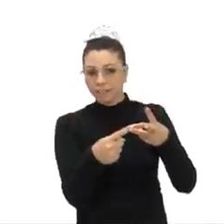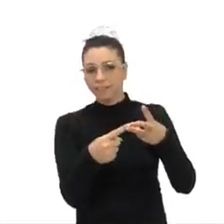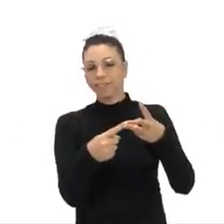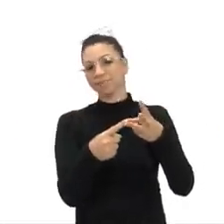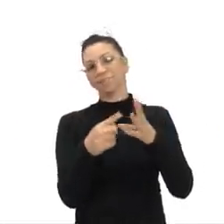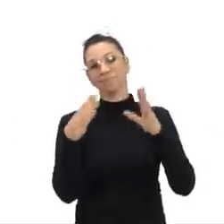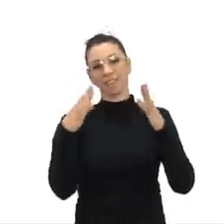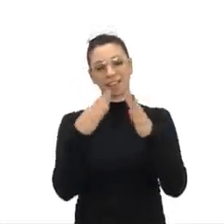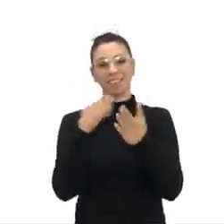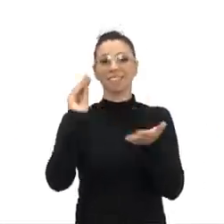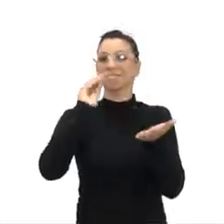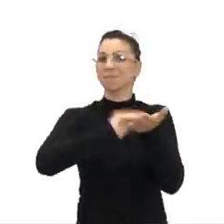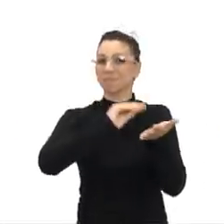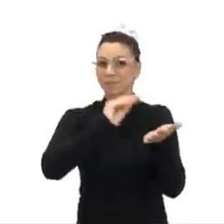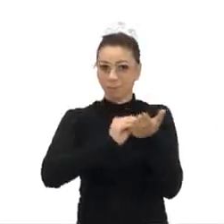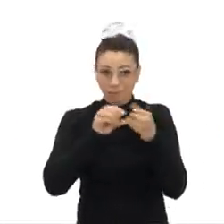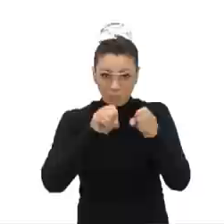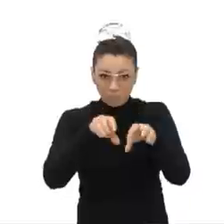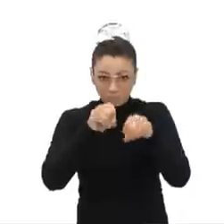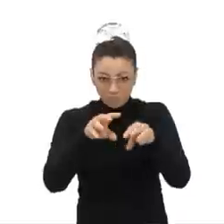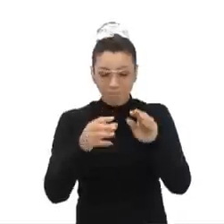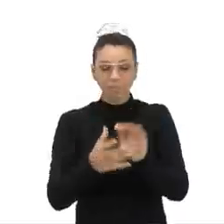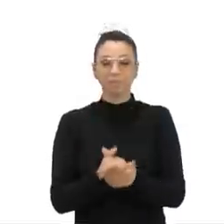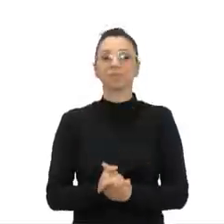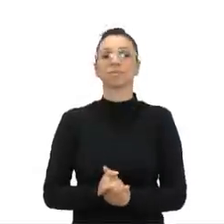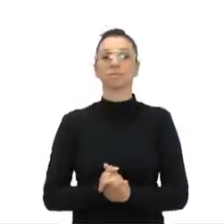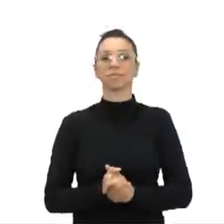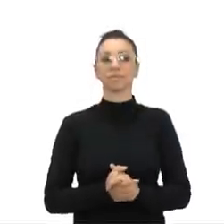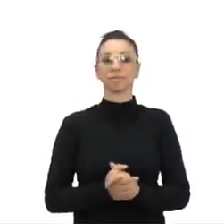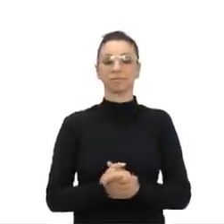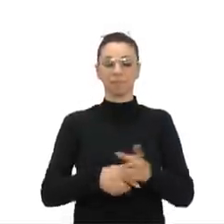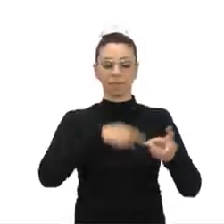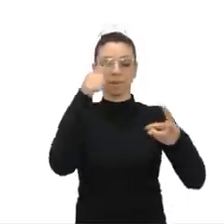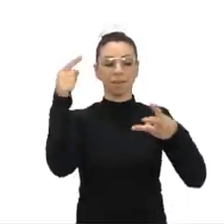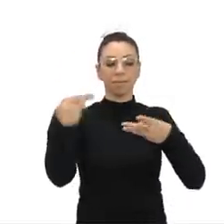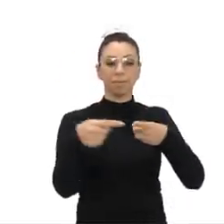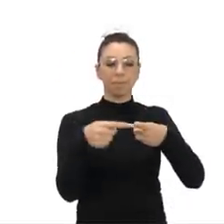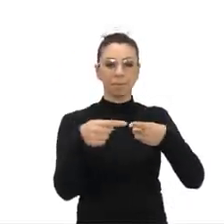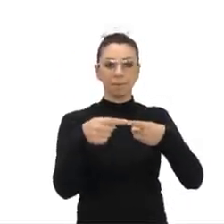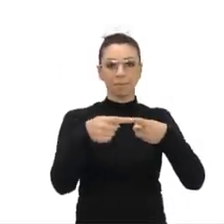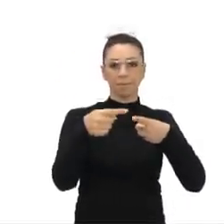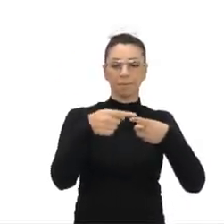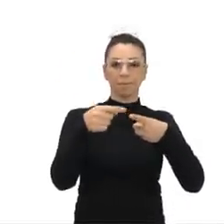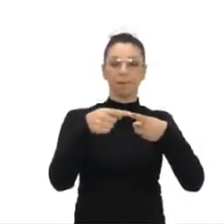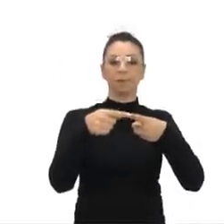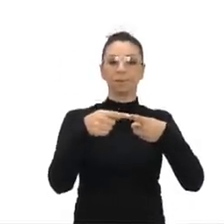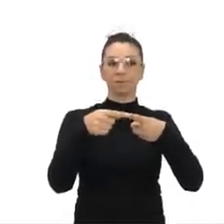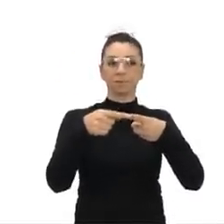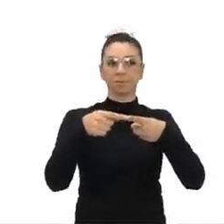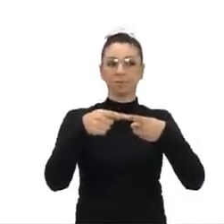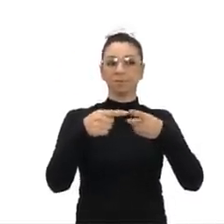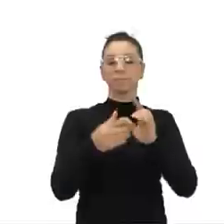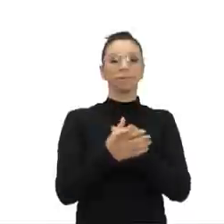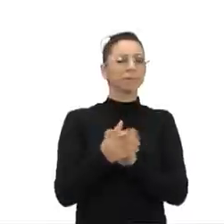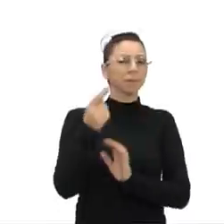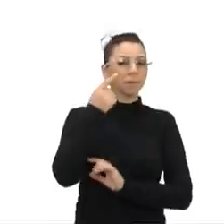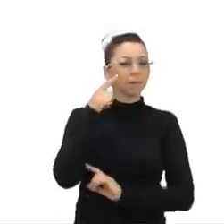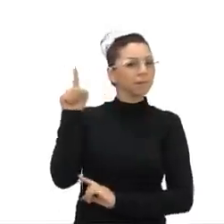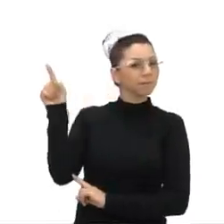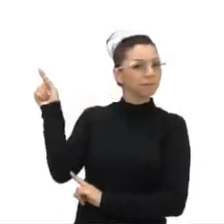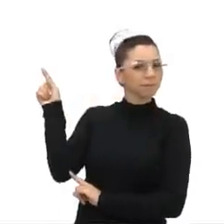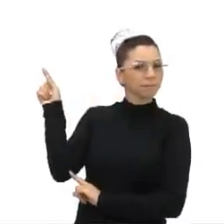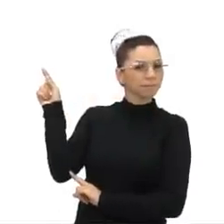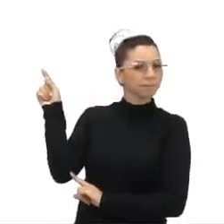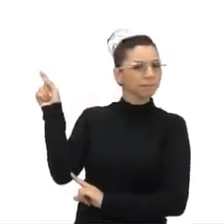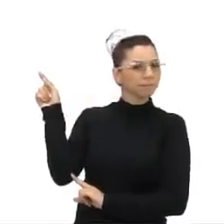partezinhas da casa que faltou. Nós vamos ver a chimney, acabamos de falar sobre ela. Olha lá o que é